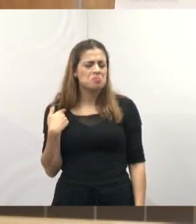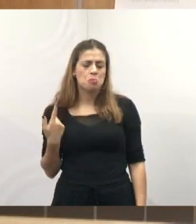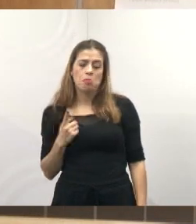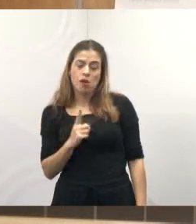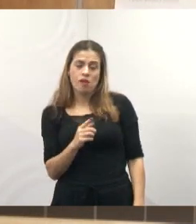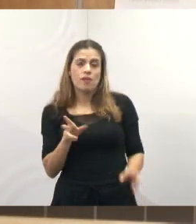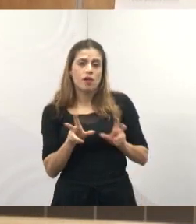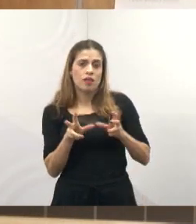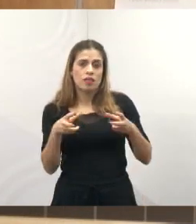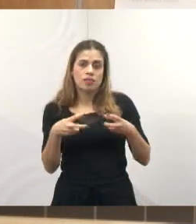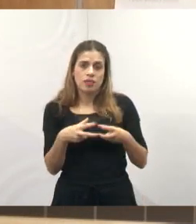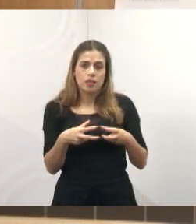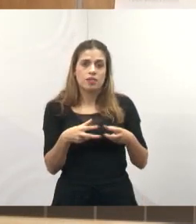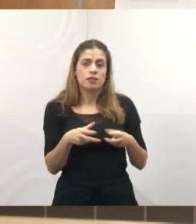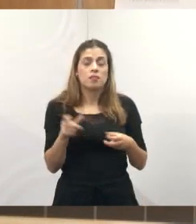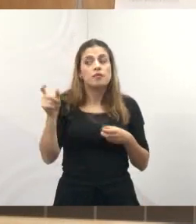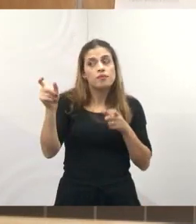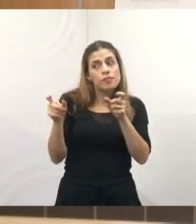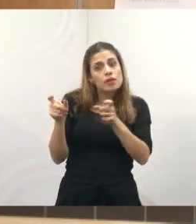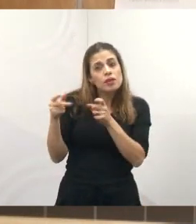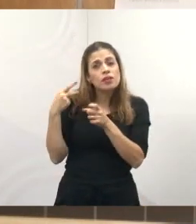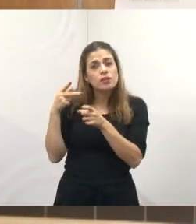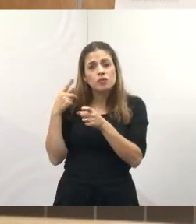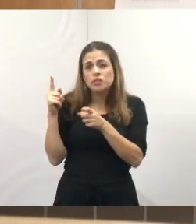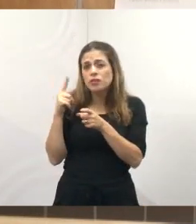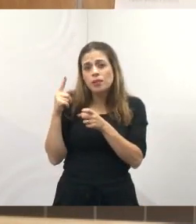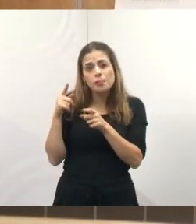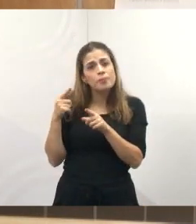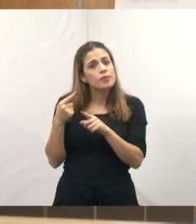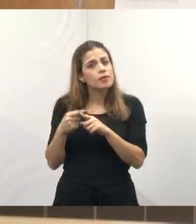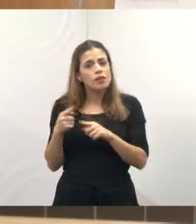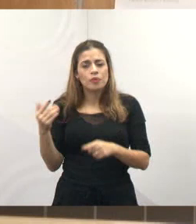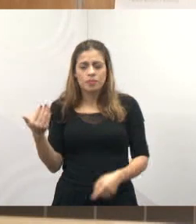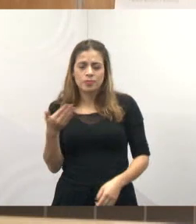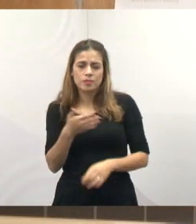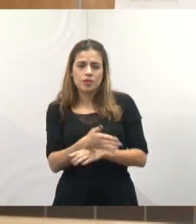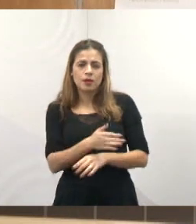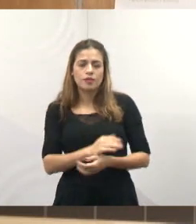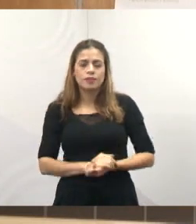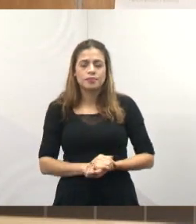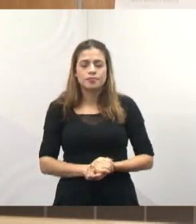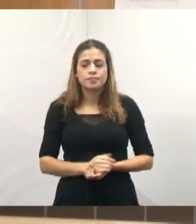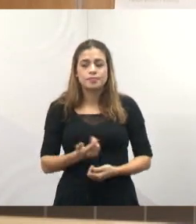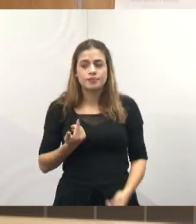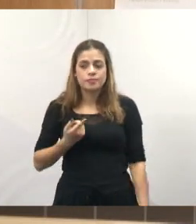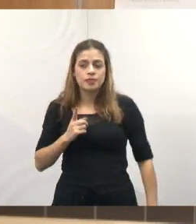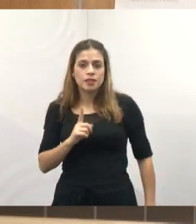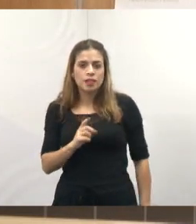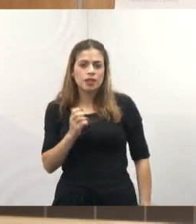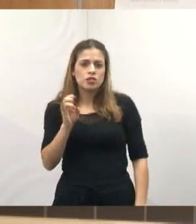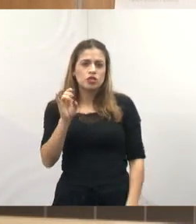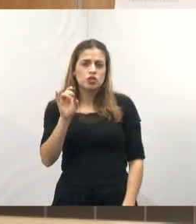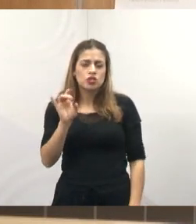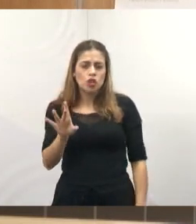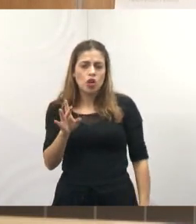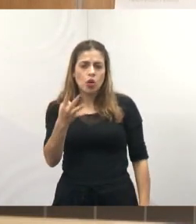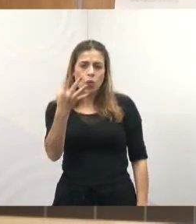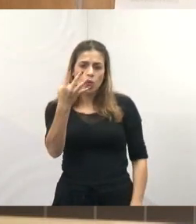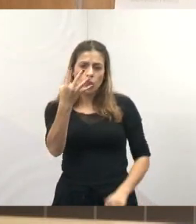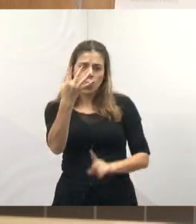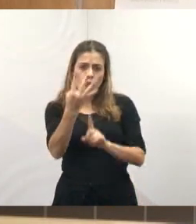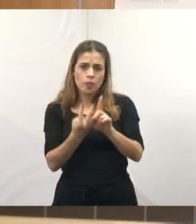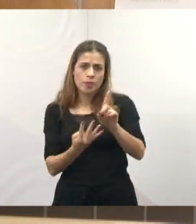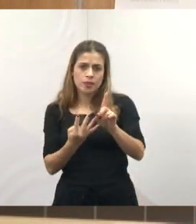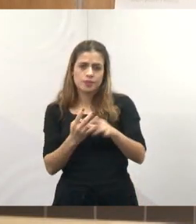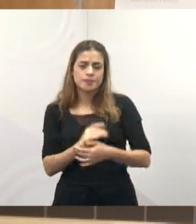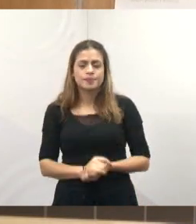casa, alguns vereadores também não estavam aqui nessa casa, e eu estou aqui apenas há 4 meses. Mas